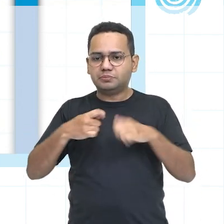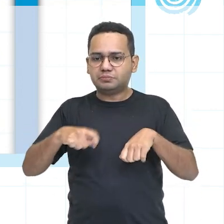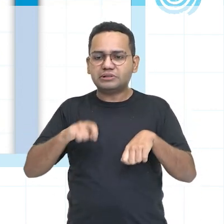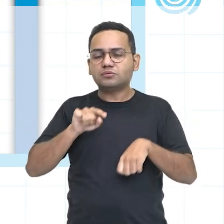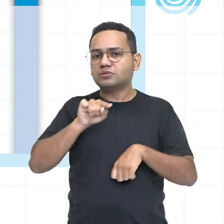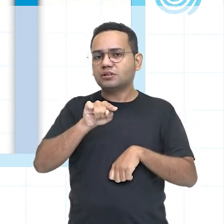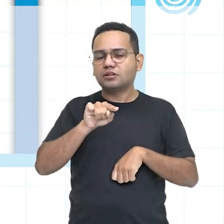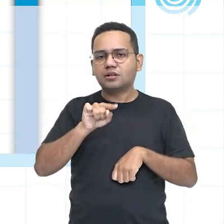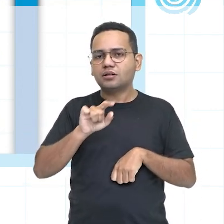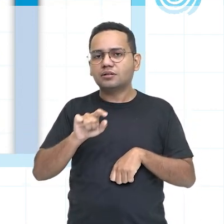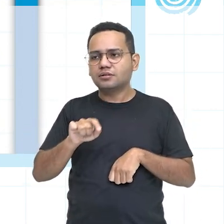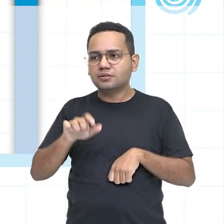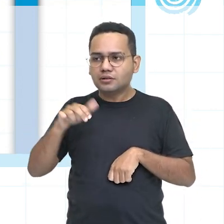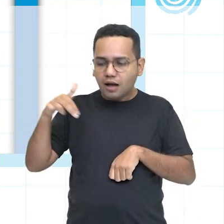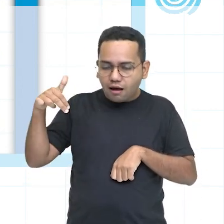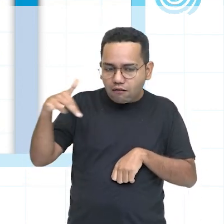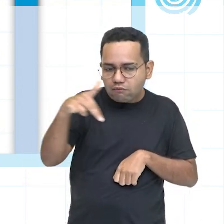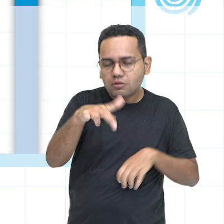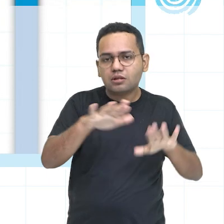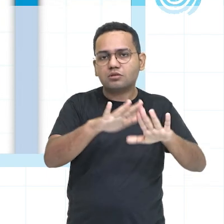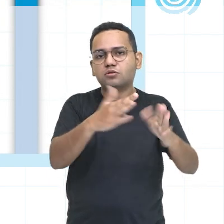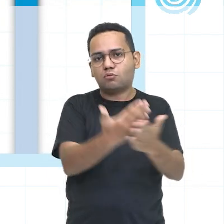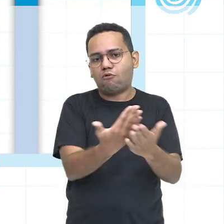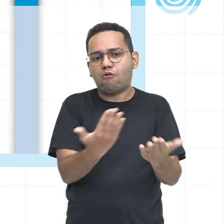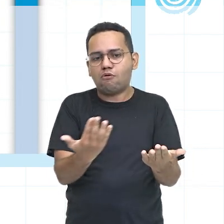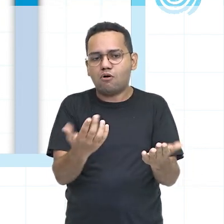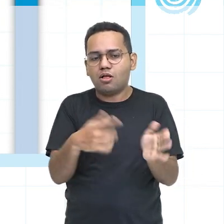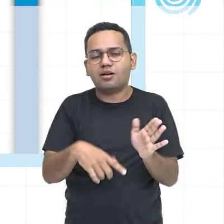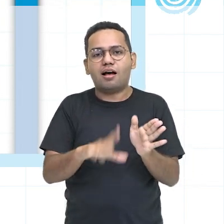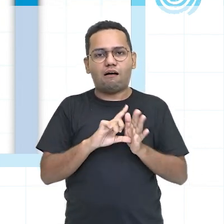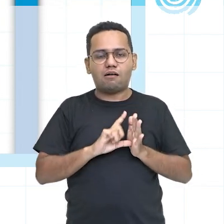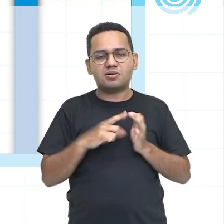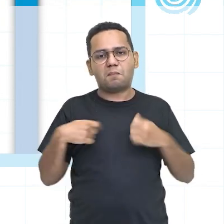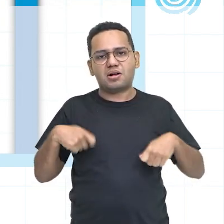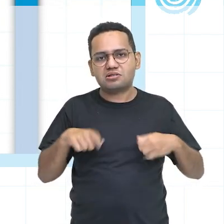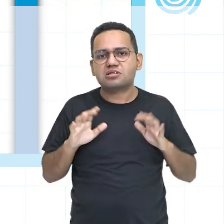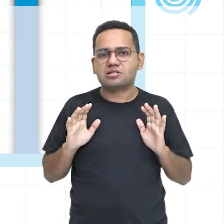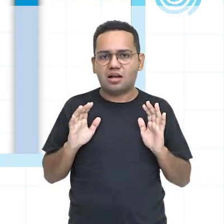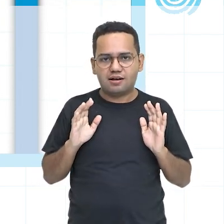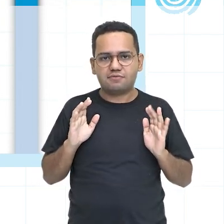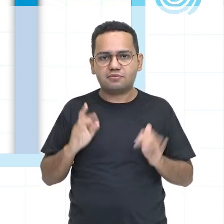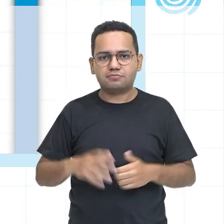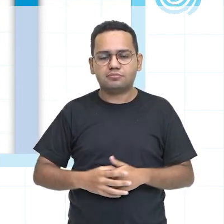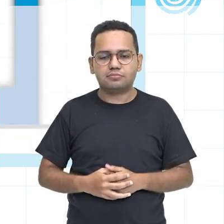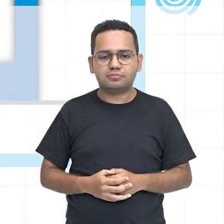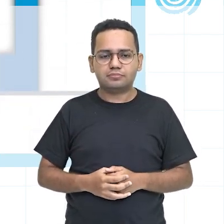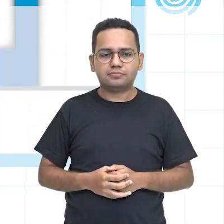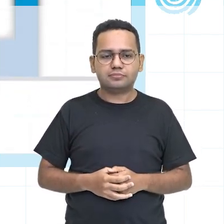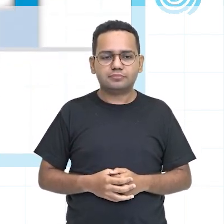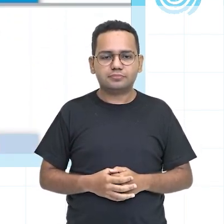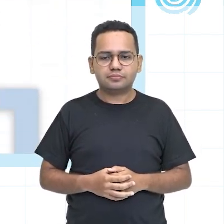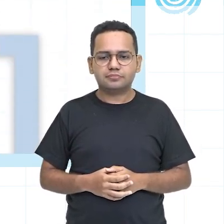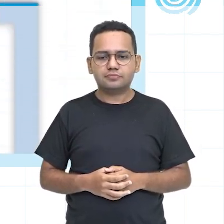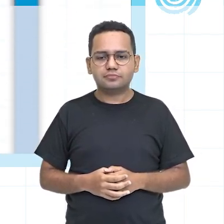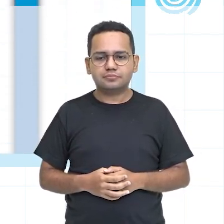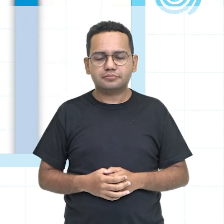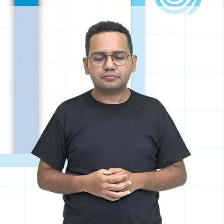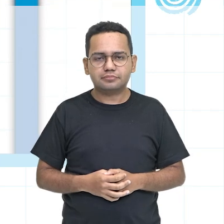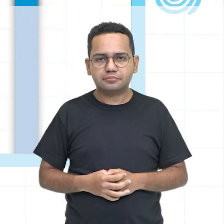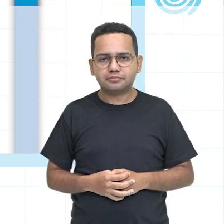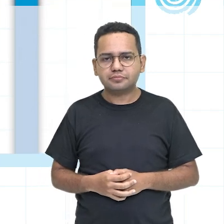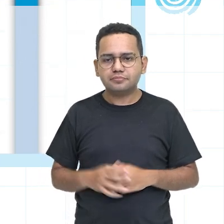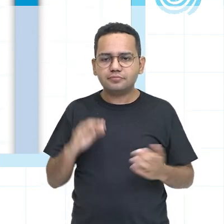como o Tom queria chegar. Né? Ele queria chegar antecipadamente, ele queria chegar antes. Tá? Umas traduções possíveis de